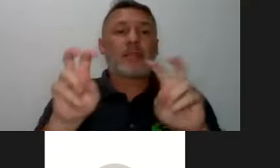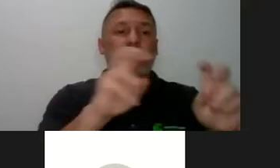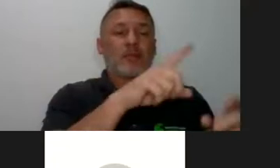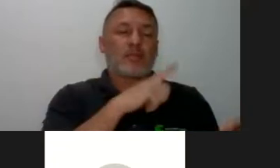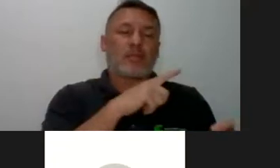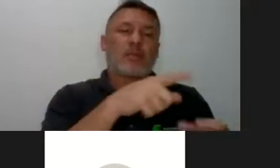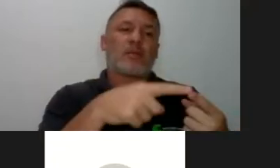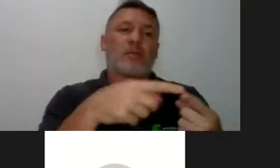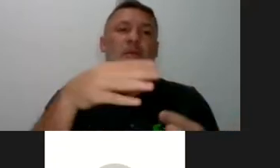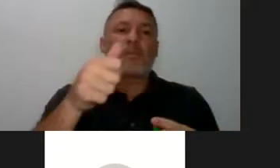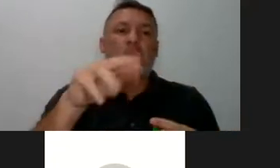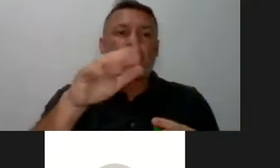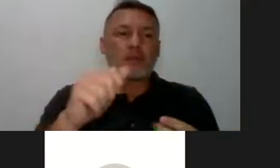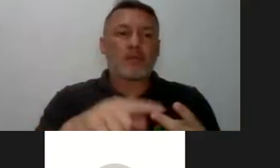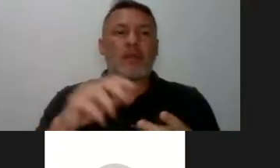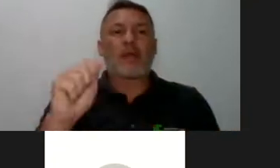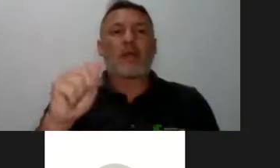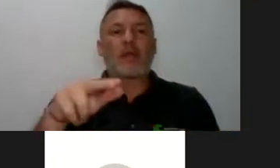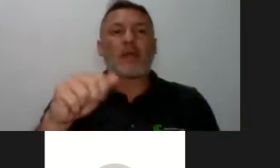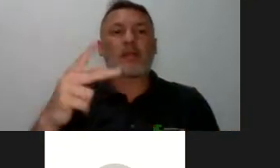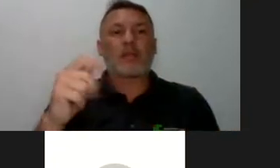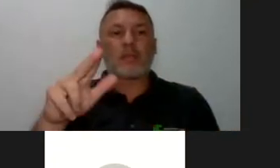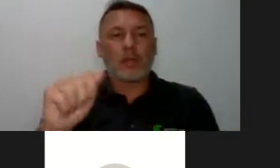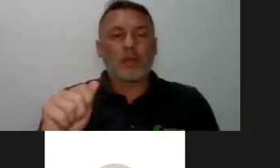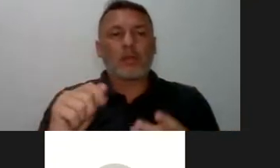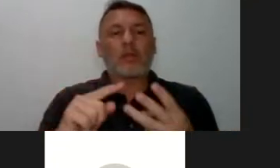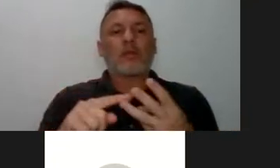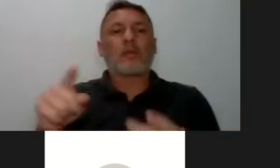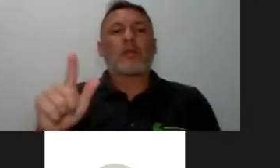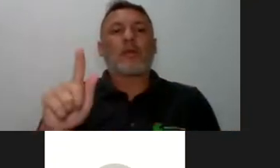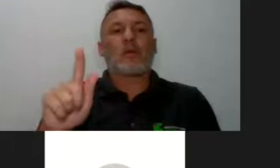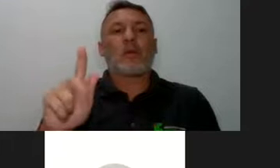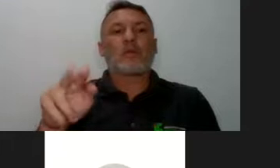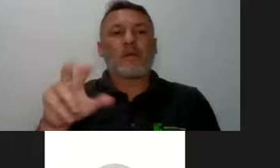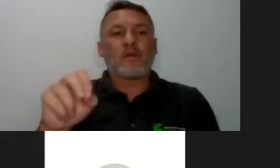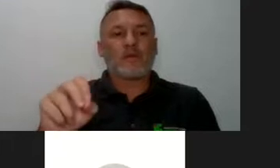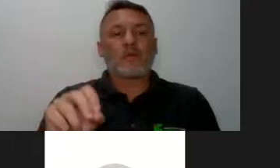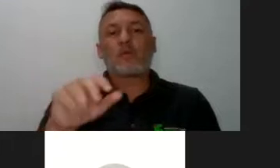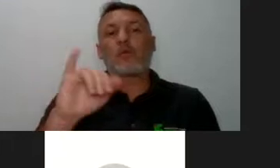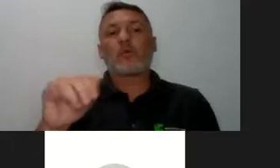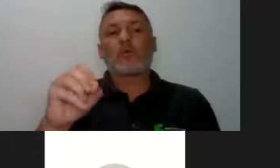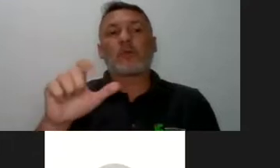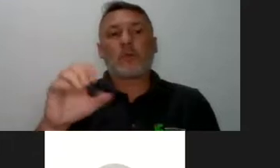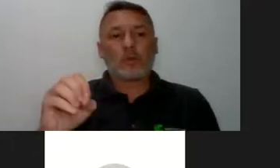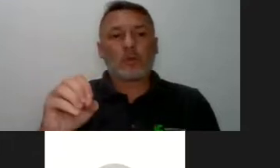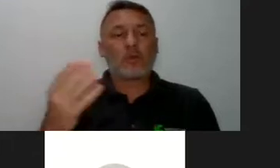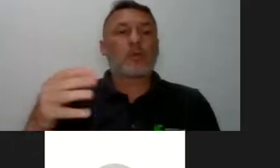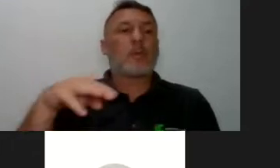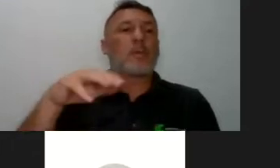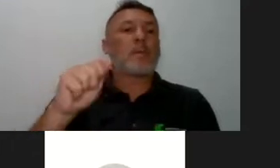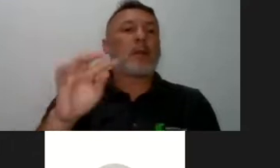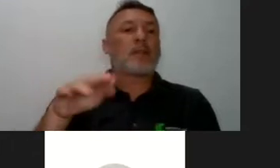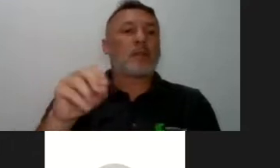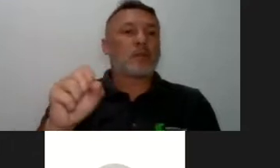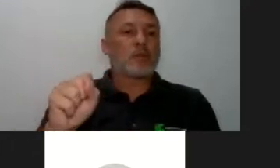você, Ana Paula Berilli, a você, Felício Molinari, a você, Gustavo Haddad, você, Jocélia Abreu, você, Matheus Mendes